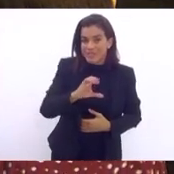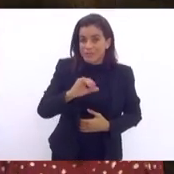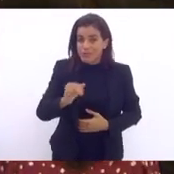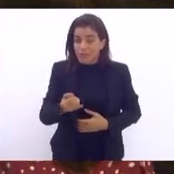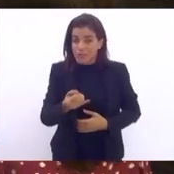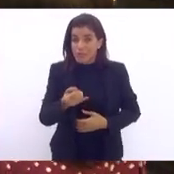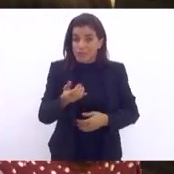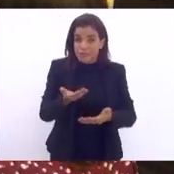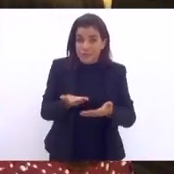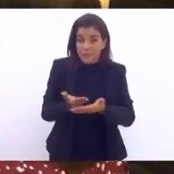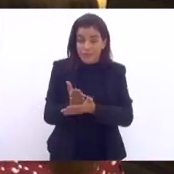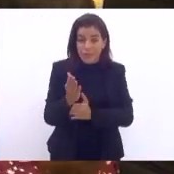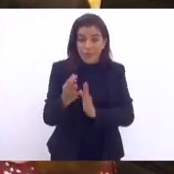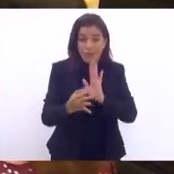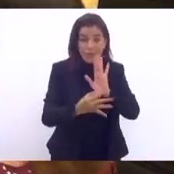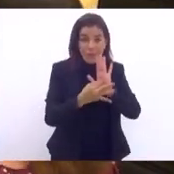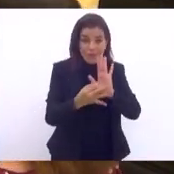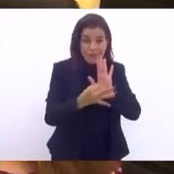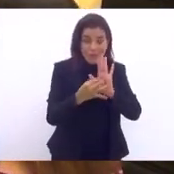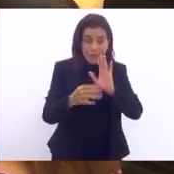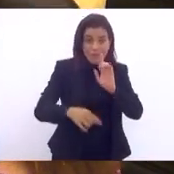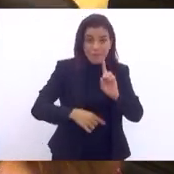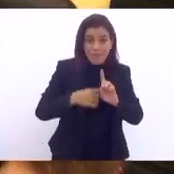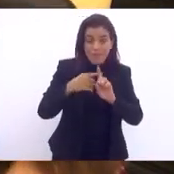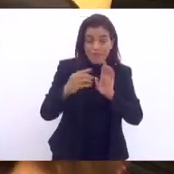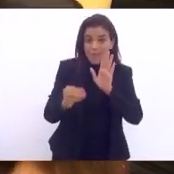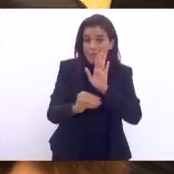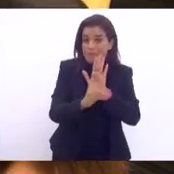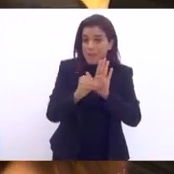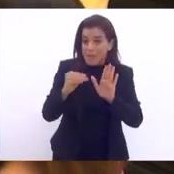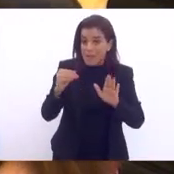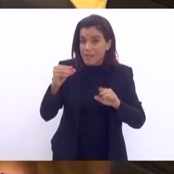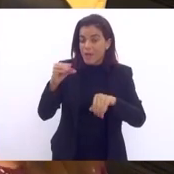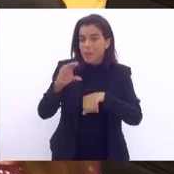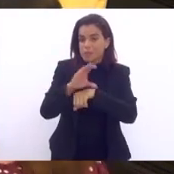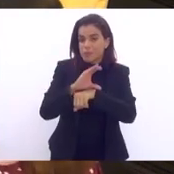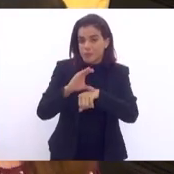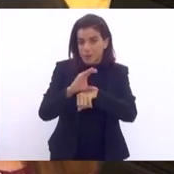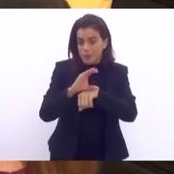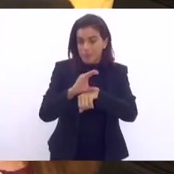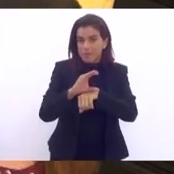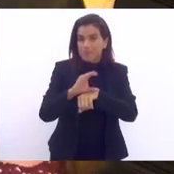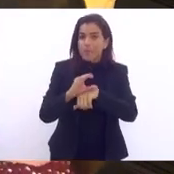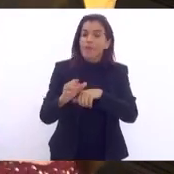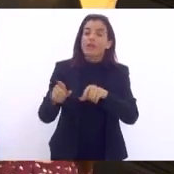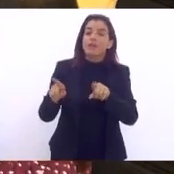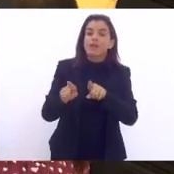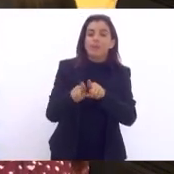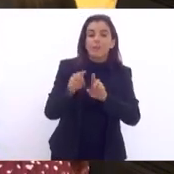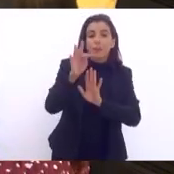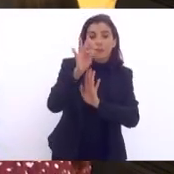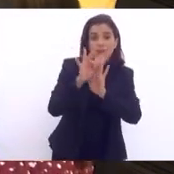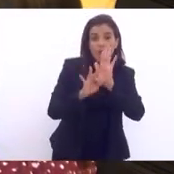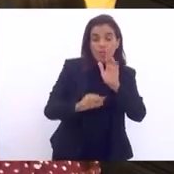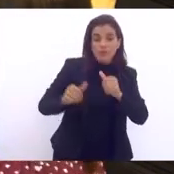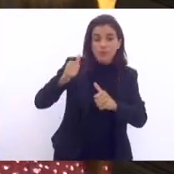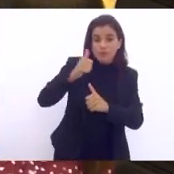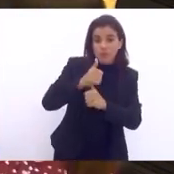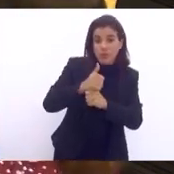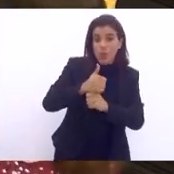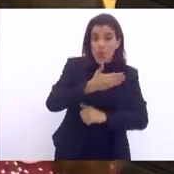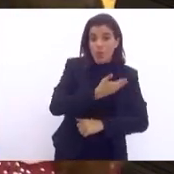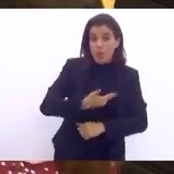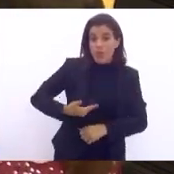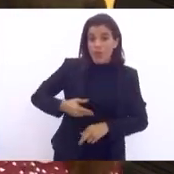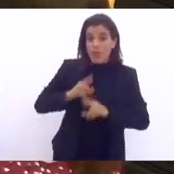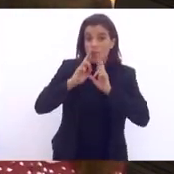emenda e discute o substitutivo em comum acordo. O que o governo responder, todos aqui de acordo falam ok.